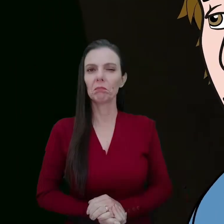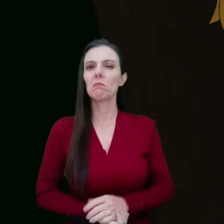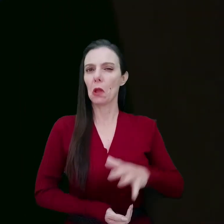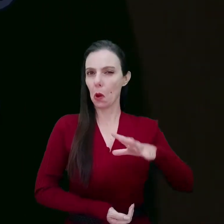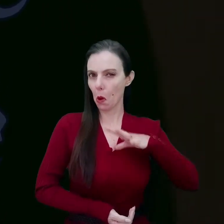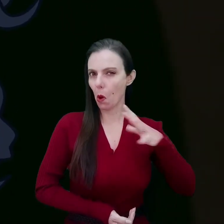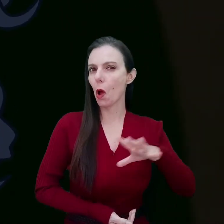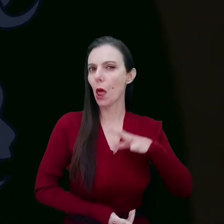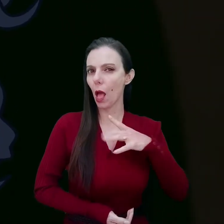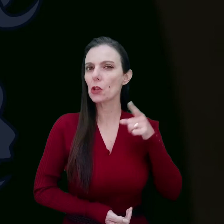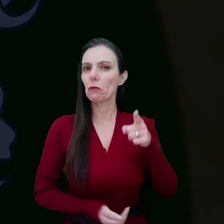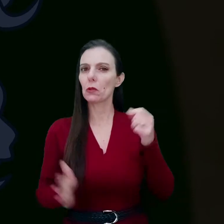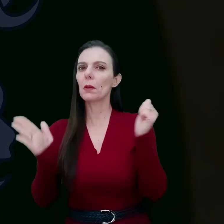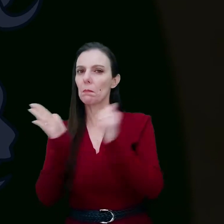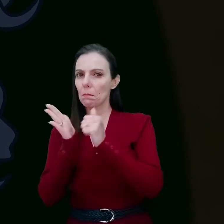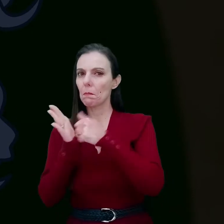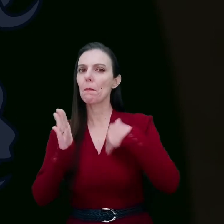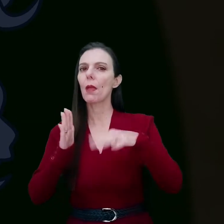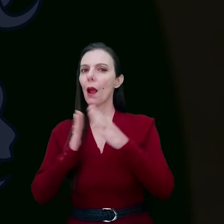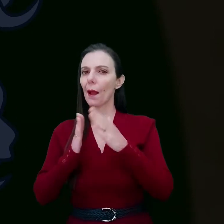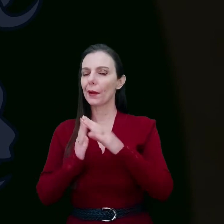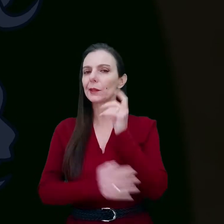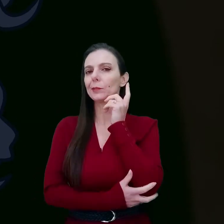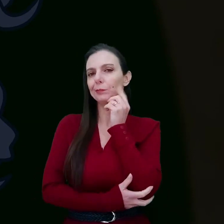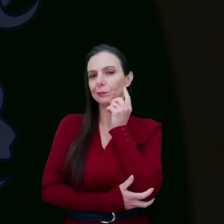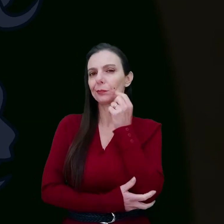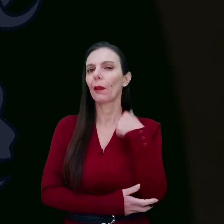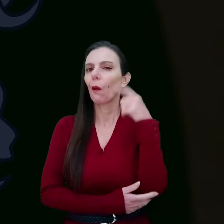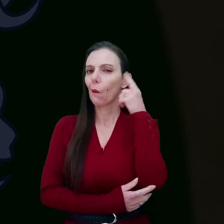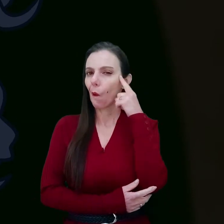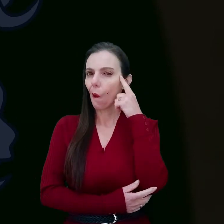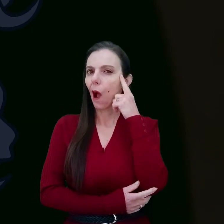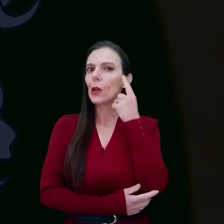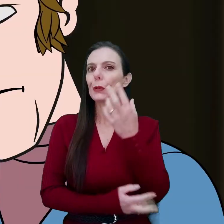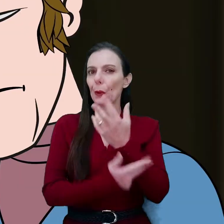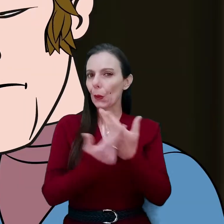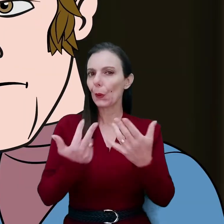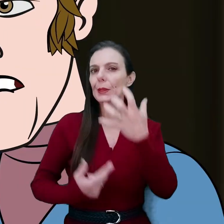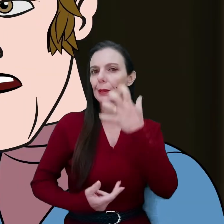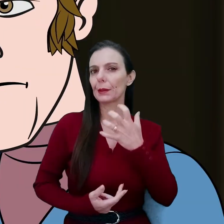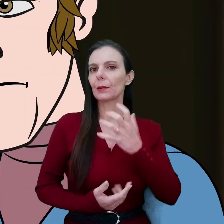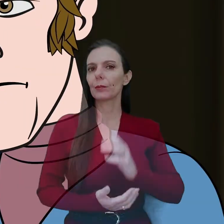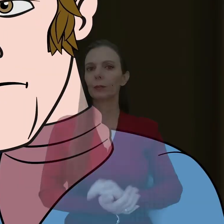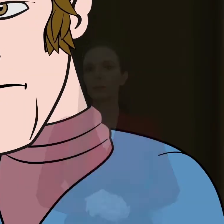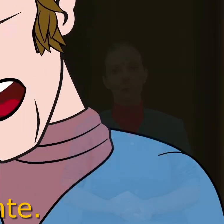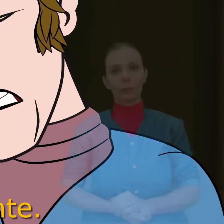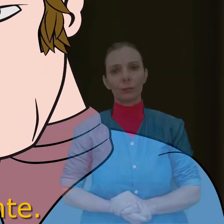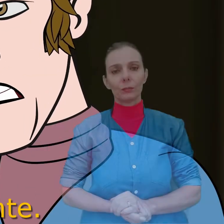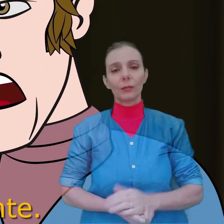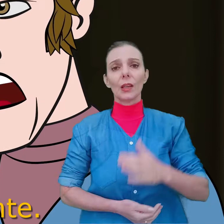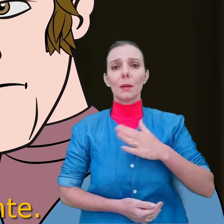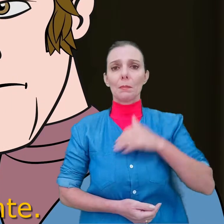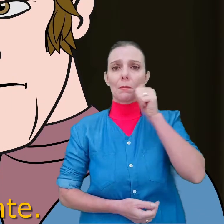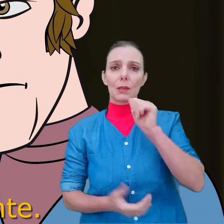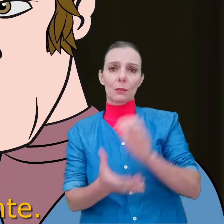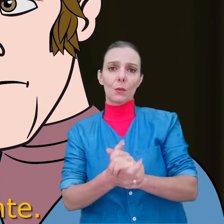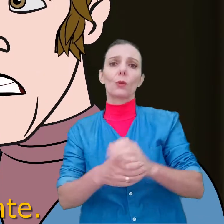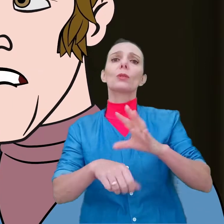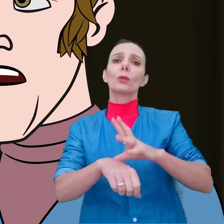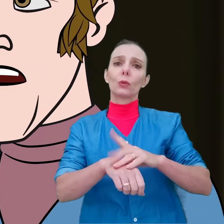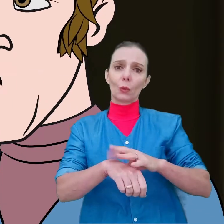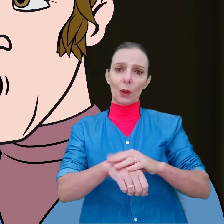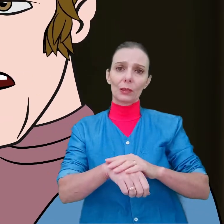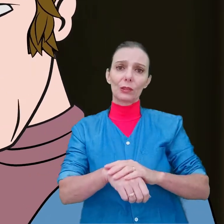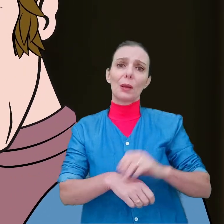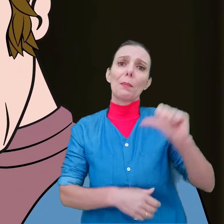Que coragem de bater na minha porta! Deve ser um assunto muito importante. Minha esposa está doente